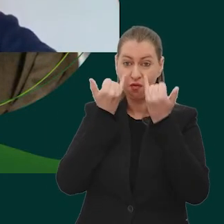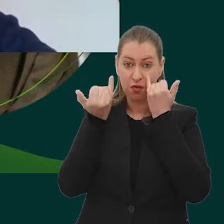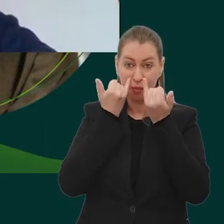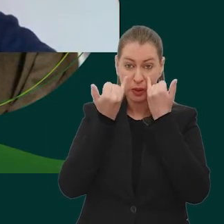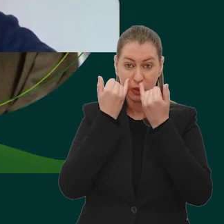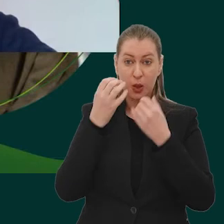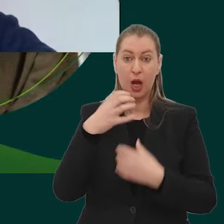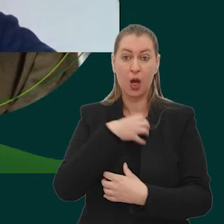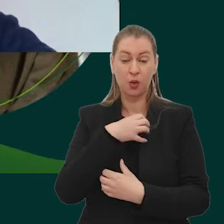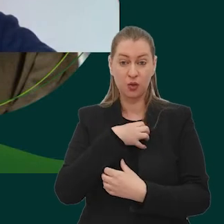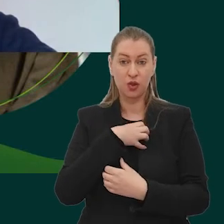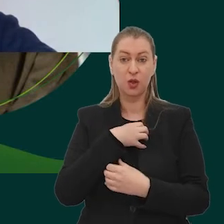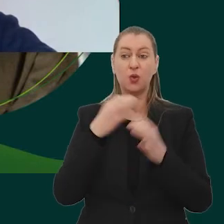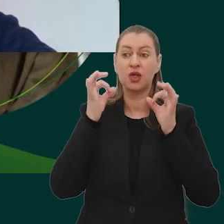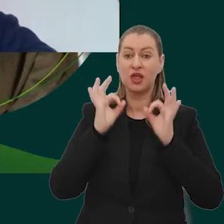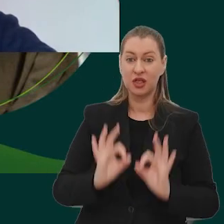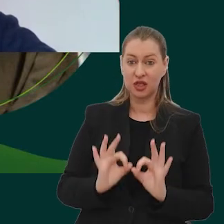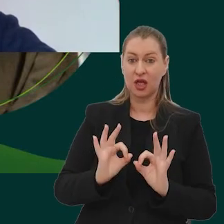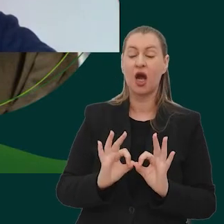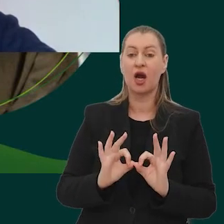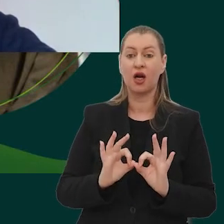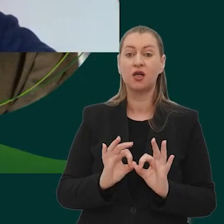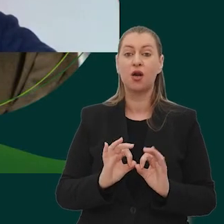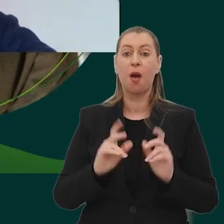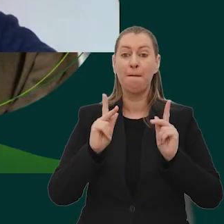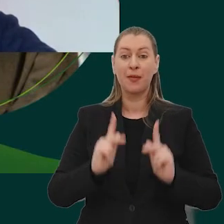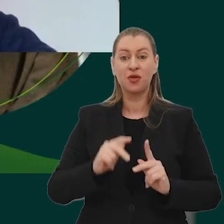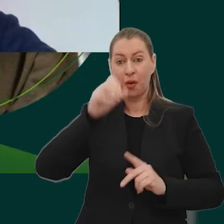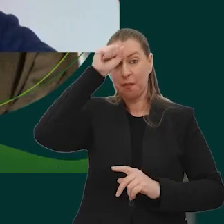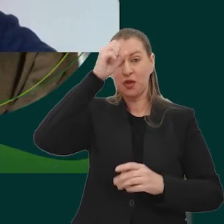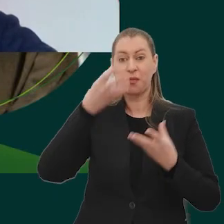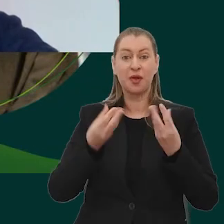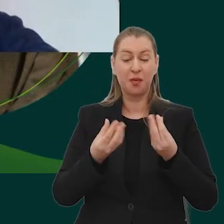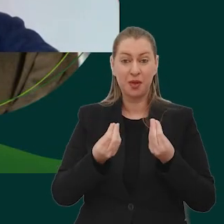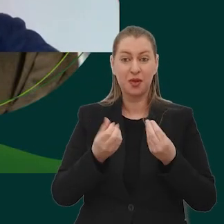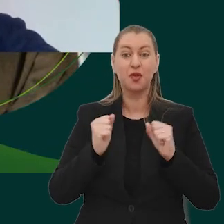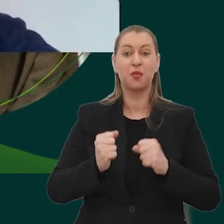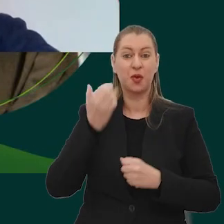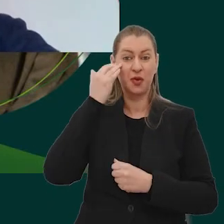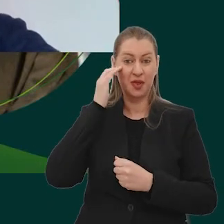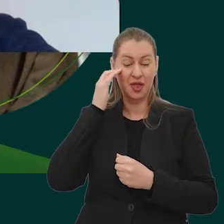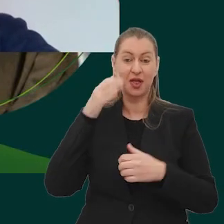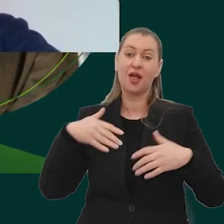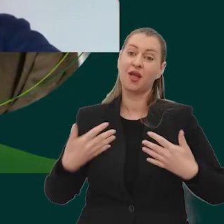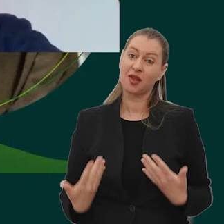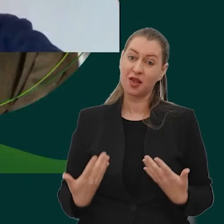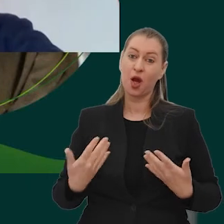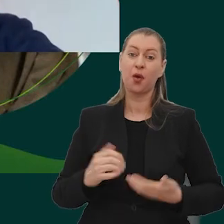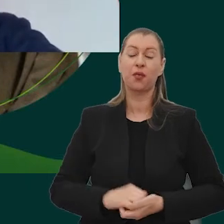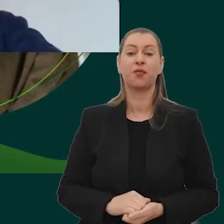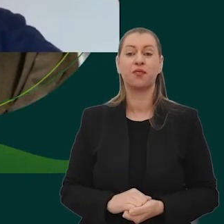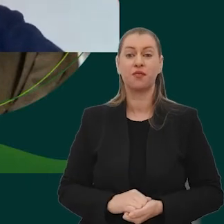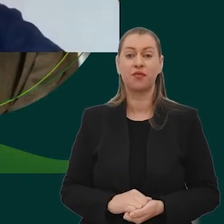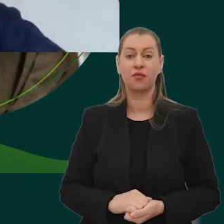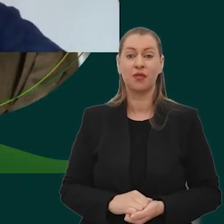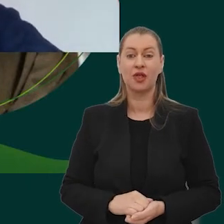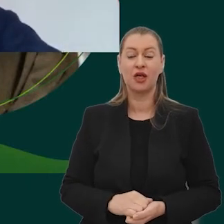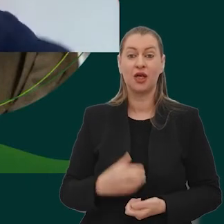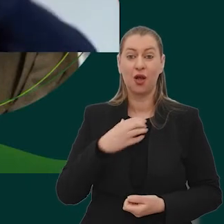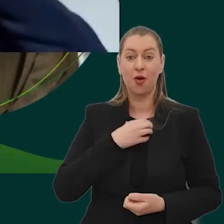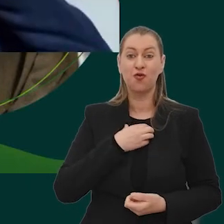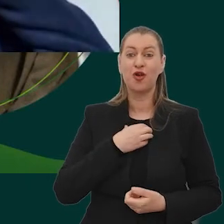informações, foi uma maneira que, com certeza, o pessoal pôde aprender bastante, pôde entender. Então, a forma